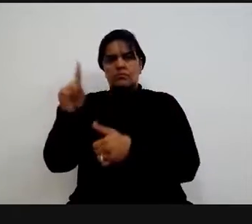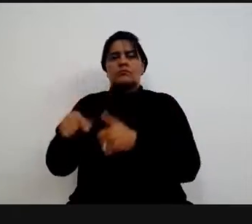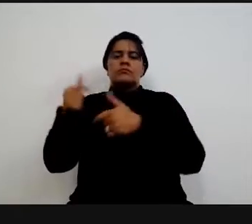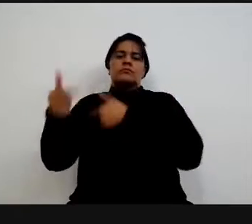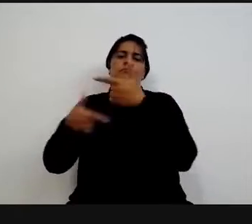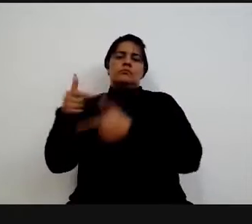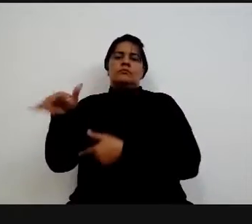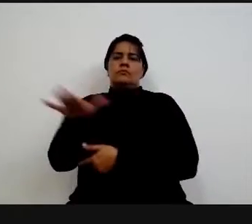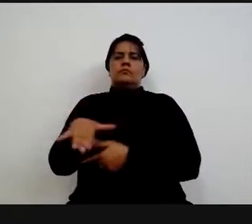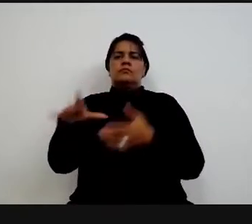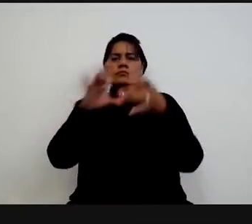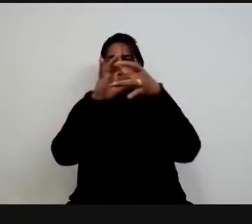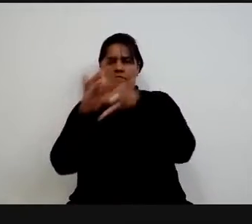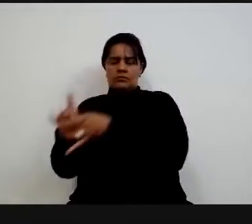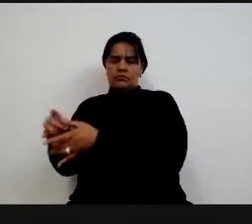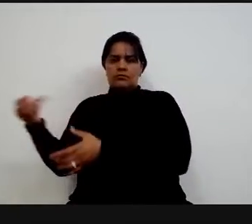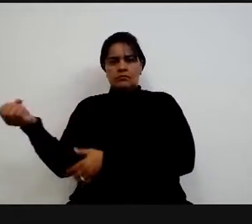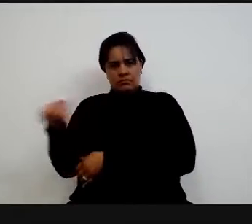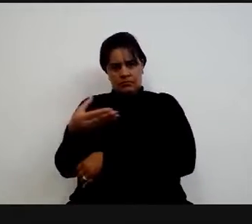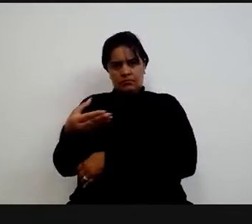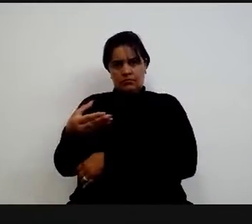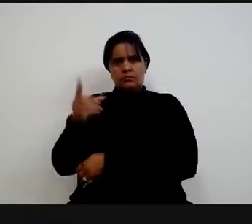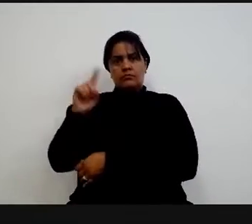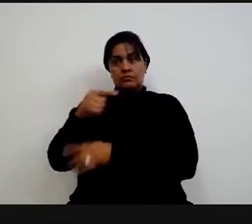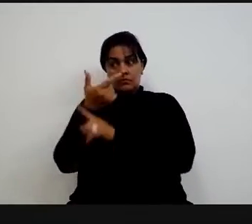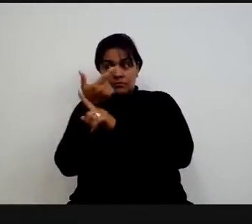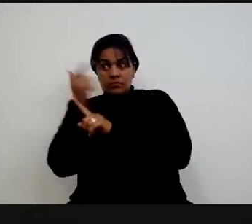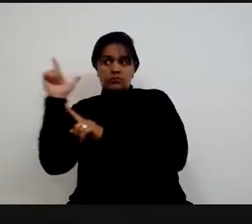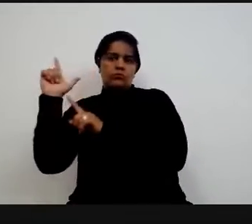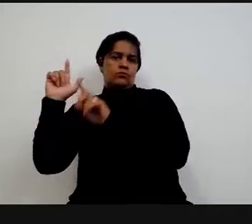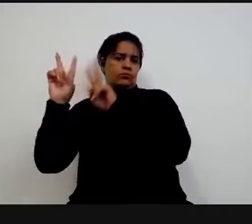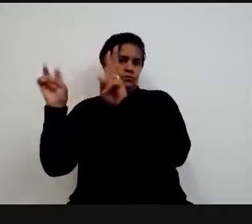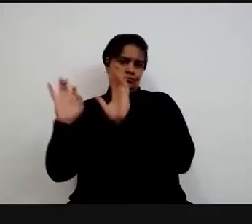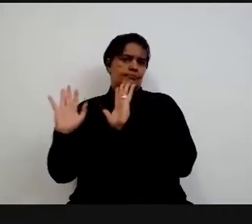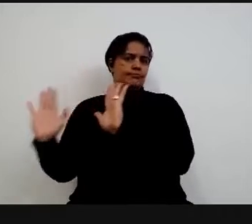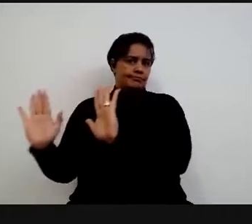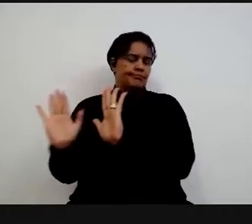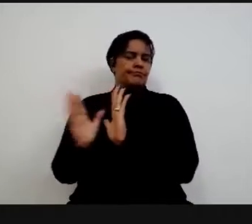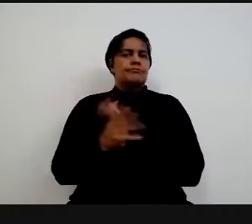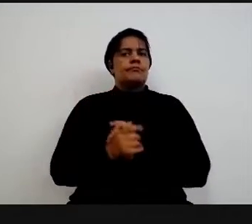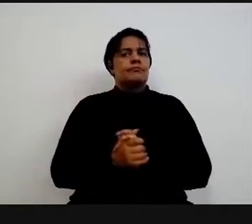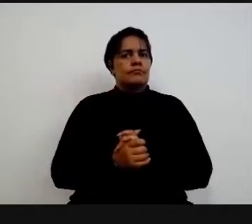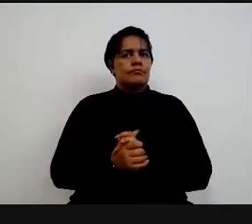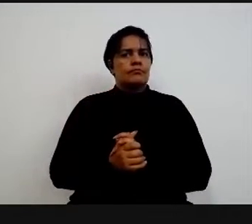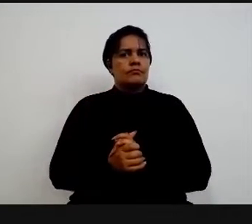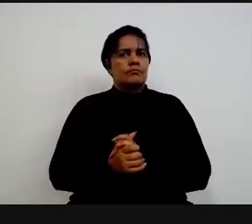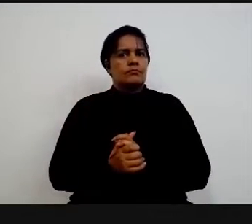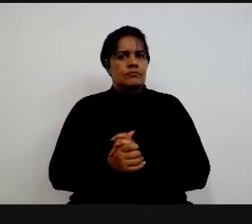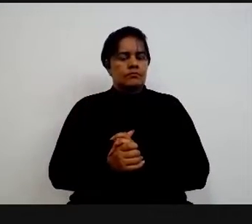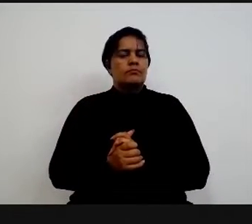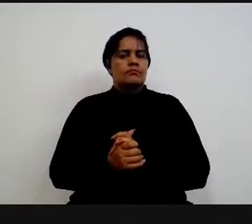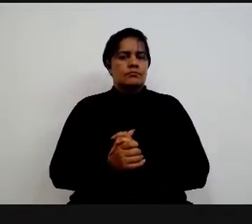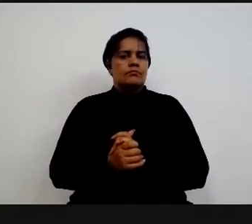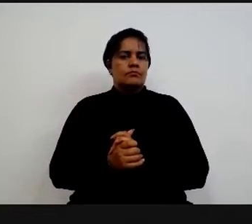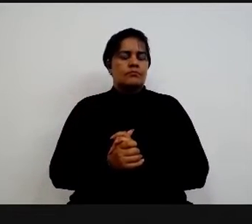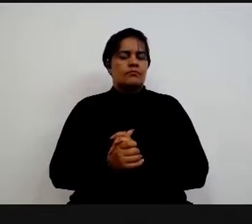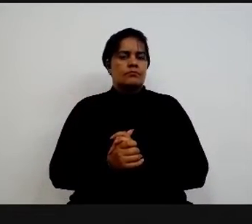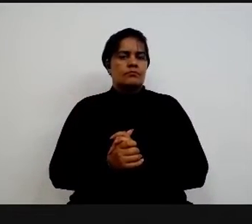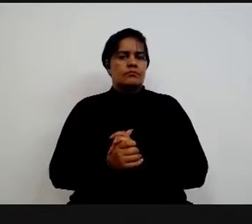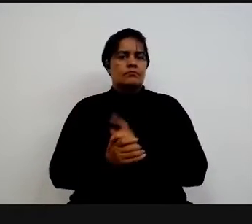trabalhar nesse novo contexto, né? Esse aí já é uma outra parte de trabalhar a parte